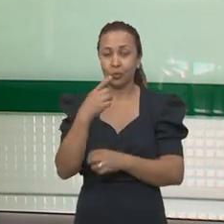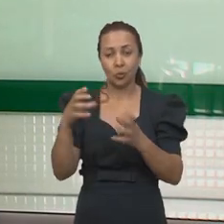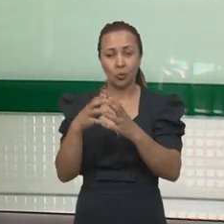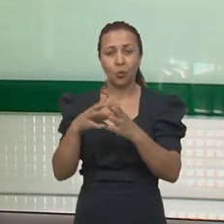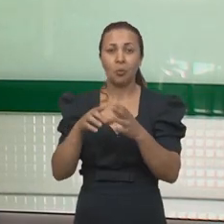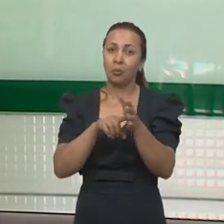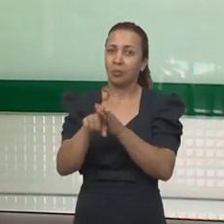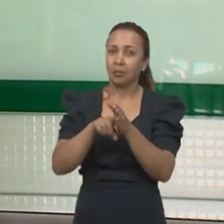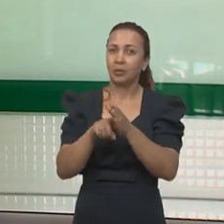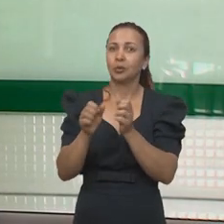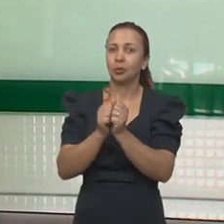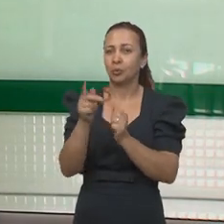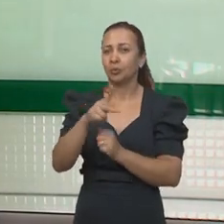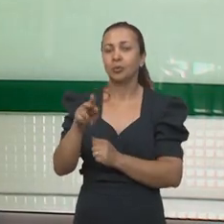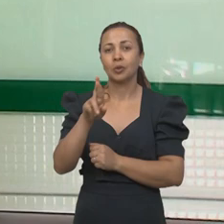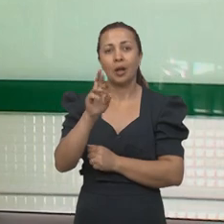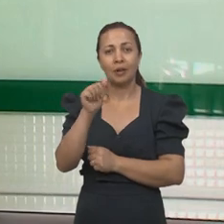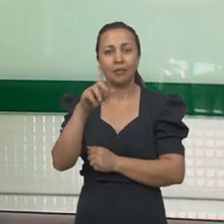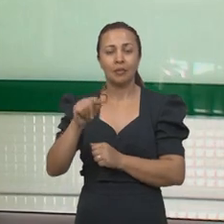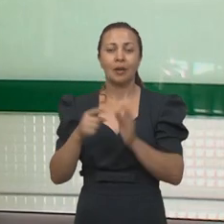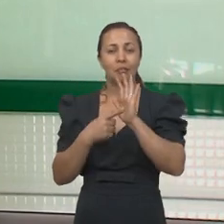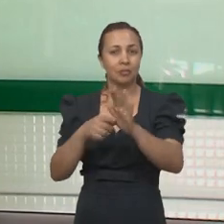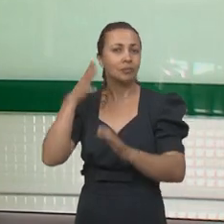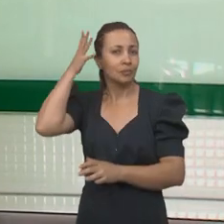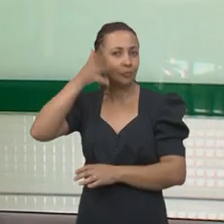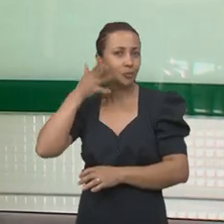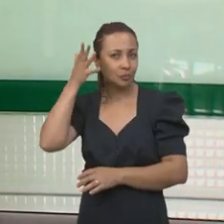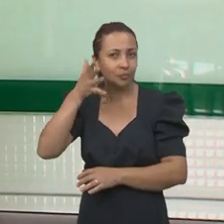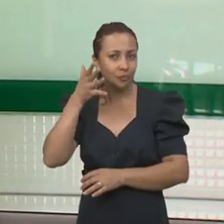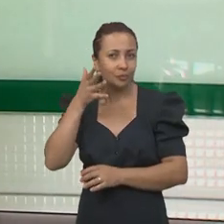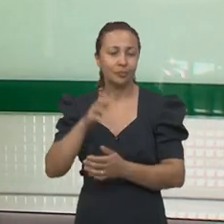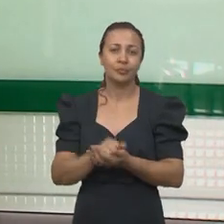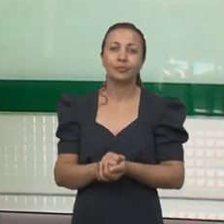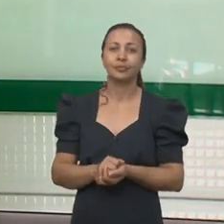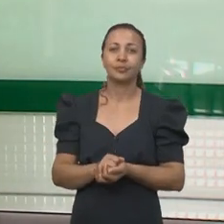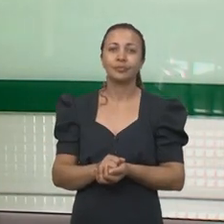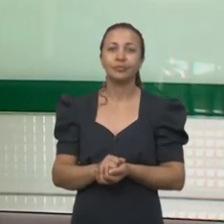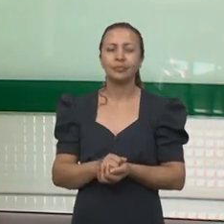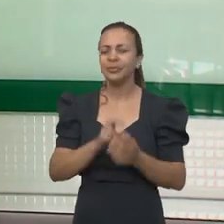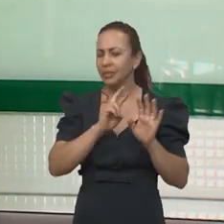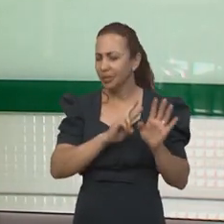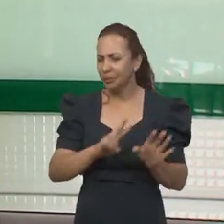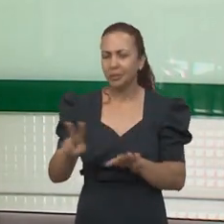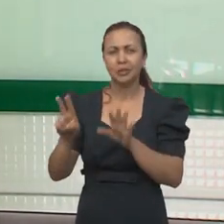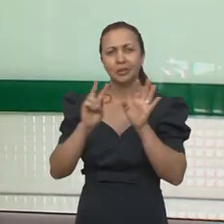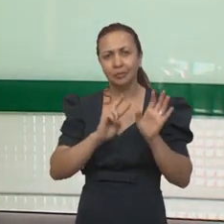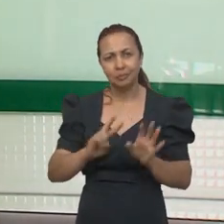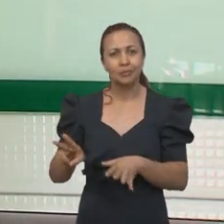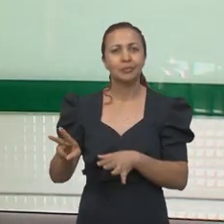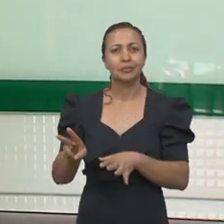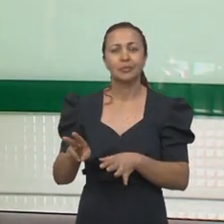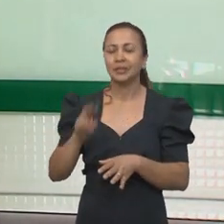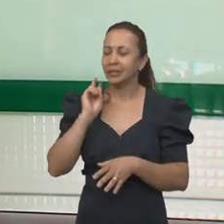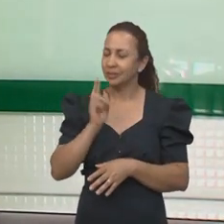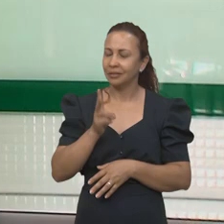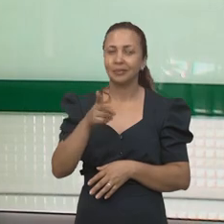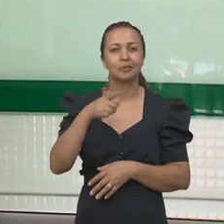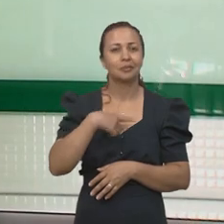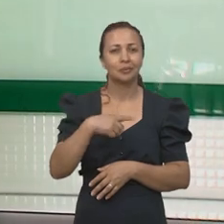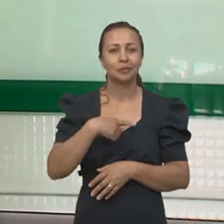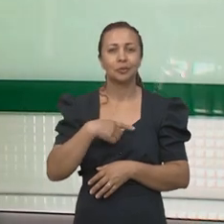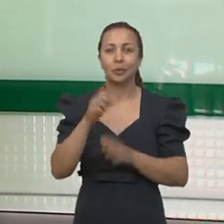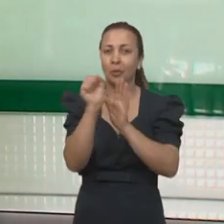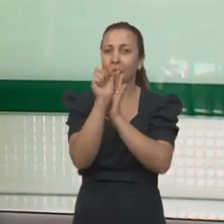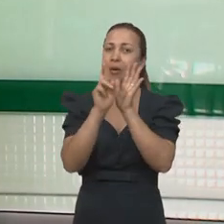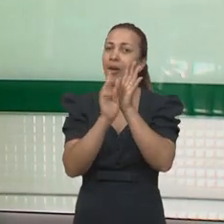grupo de pesquisa com professor Rafael e esse grupo de pesquisa apresentava seminários é em toda semana e